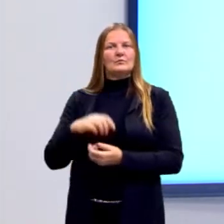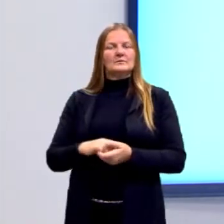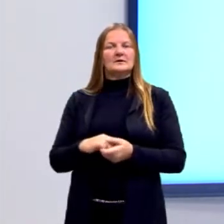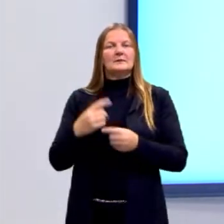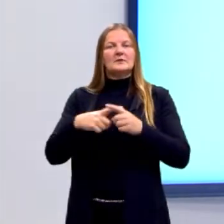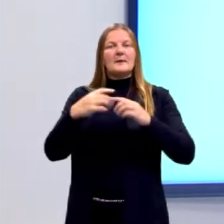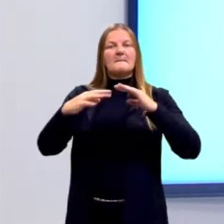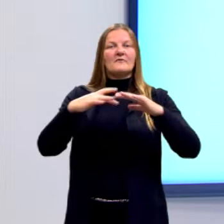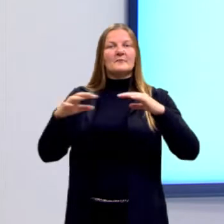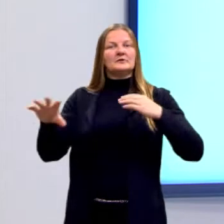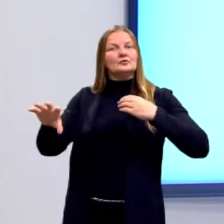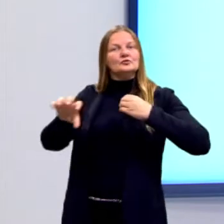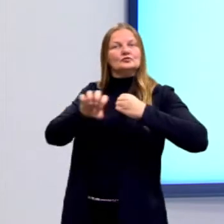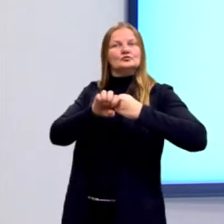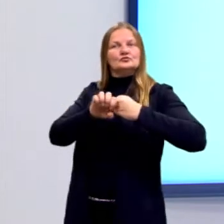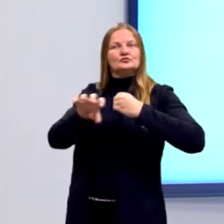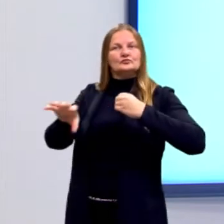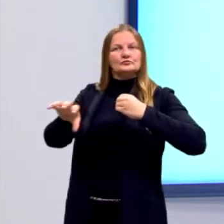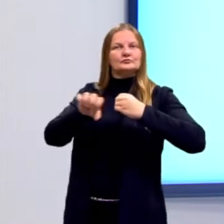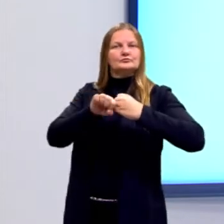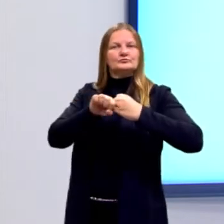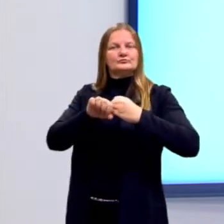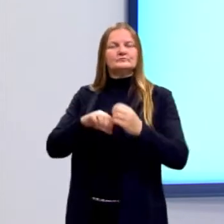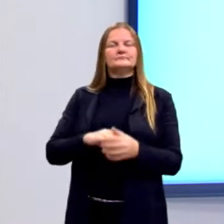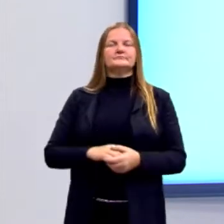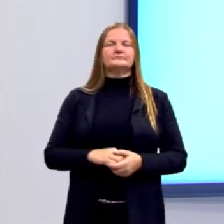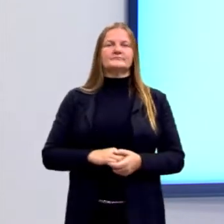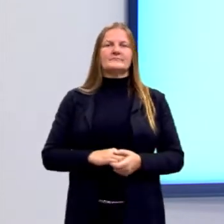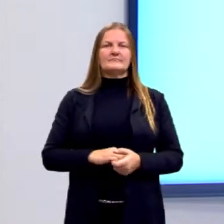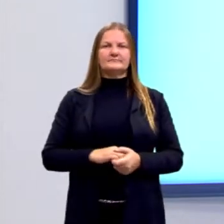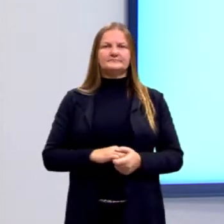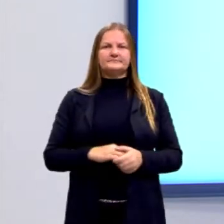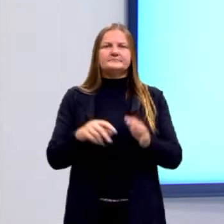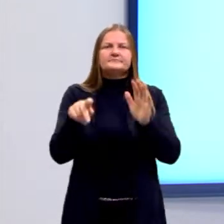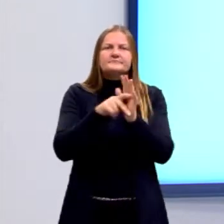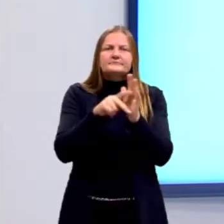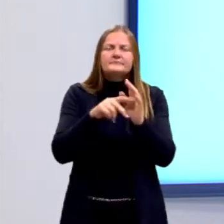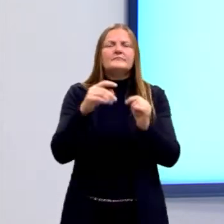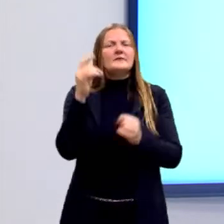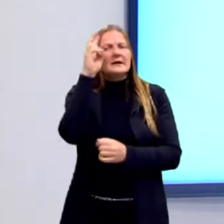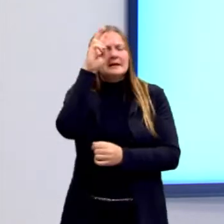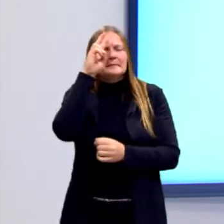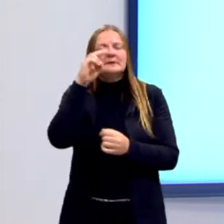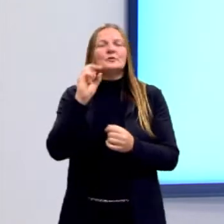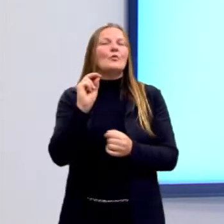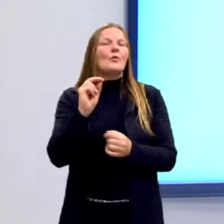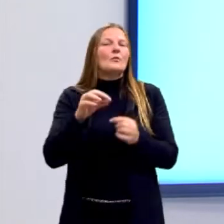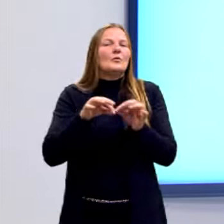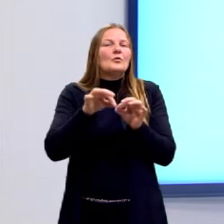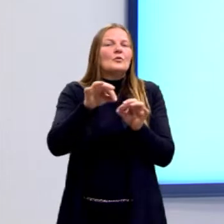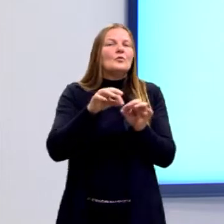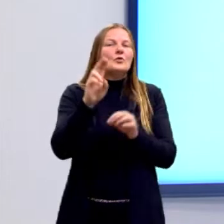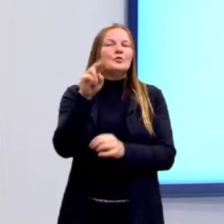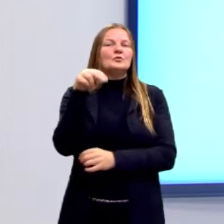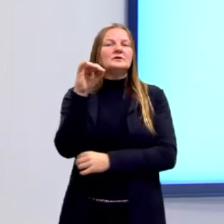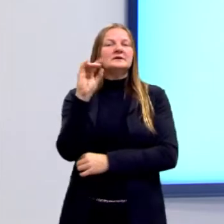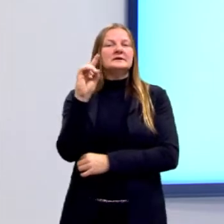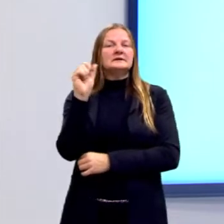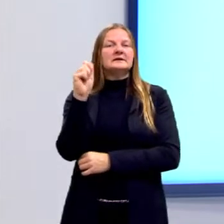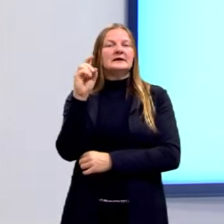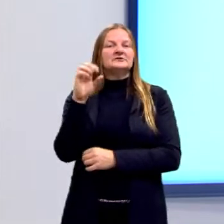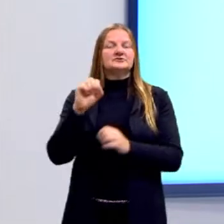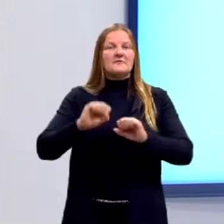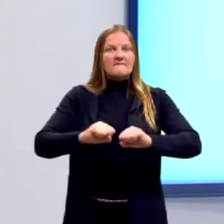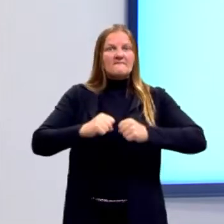né próximo dessa carga negativa tá lembrando né as unidades de medida que a gente tá falando agora em